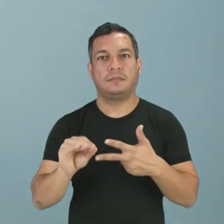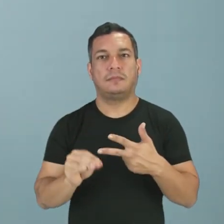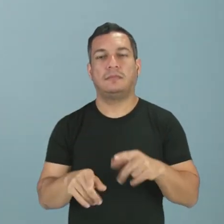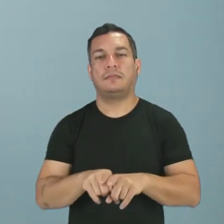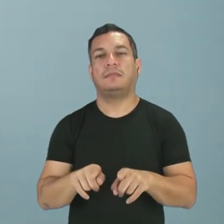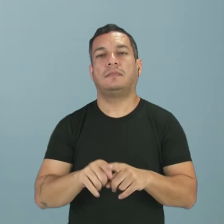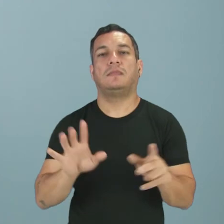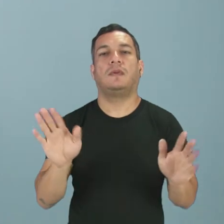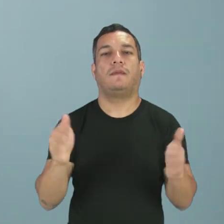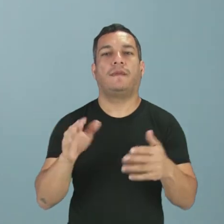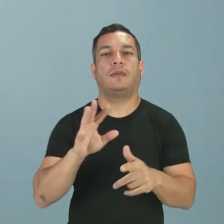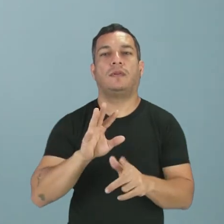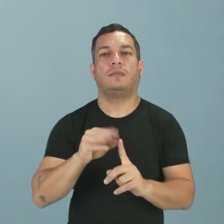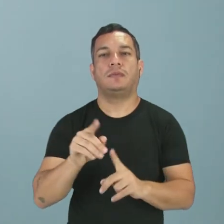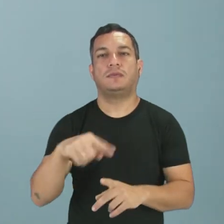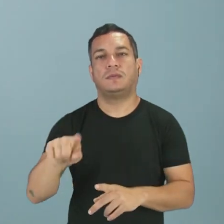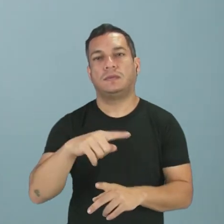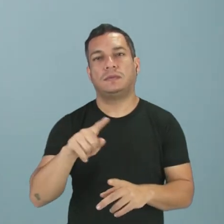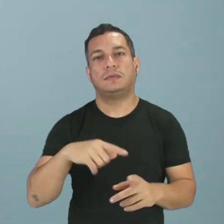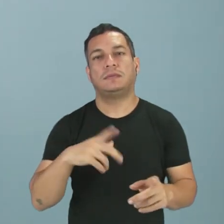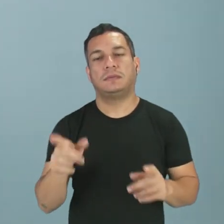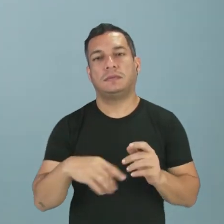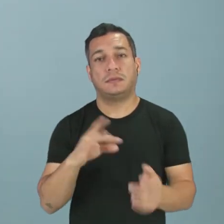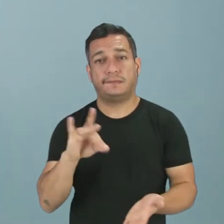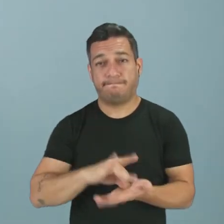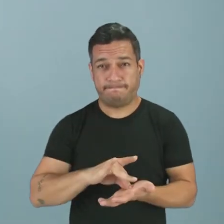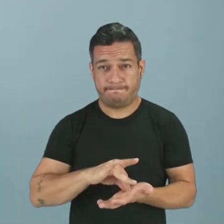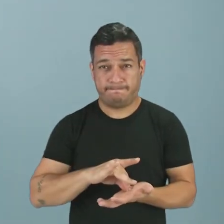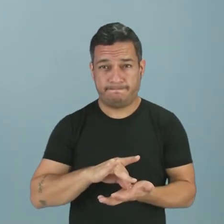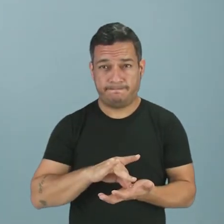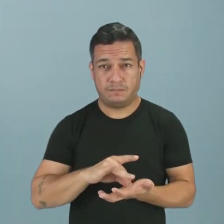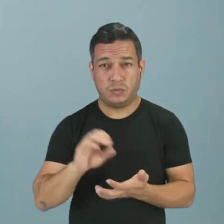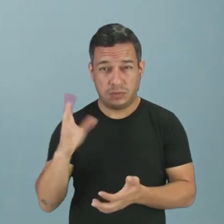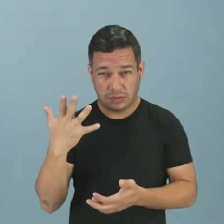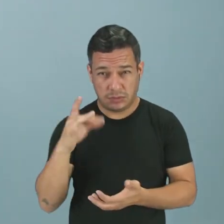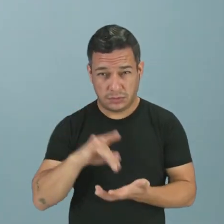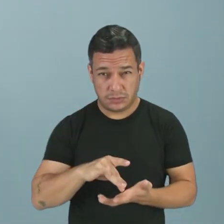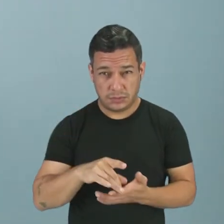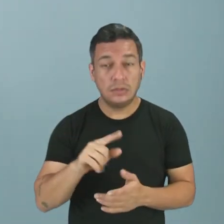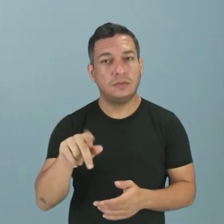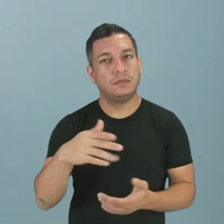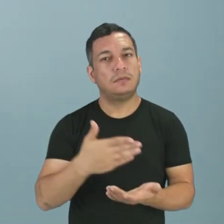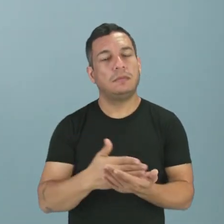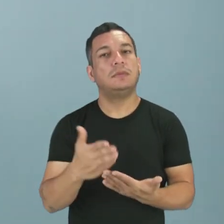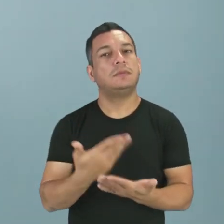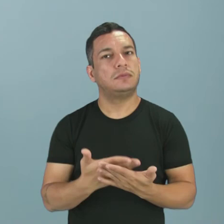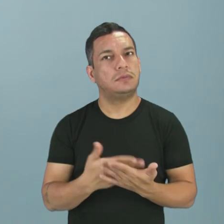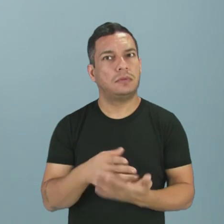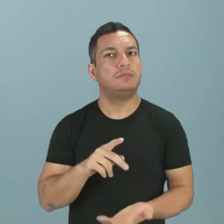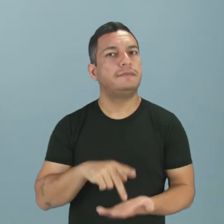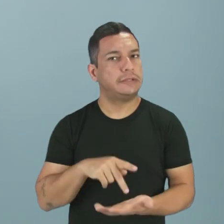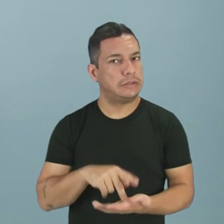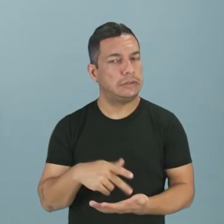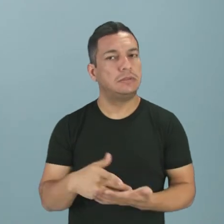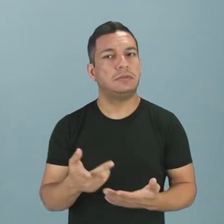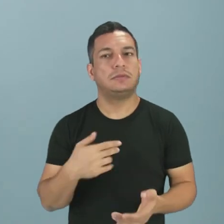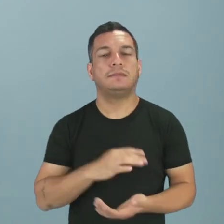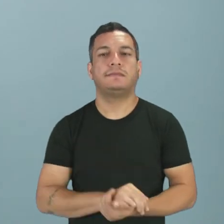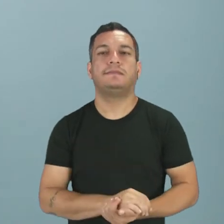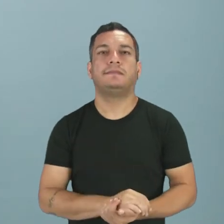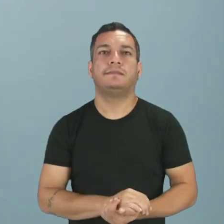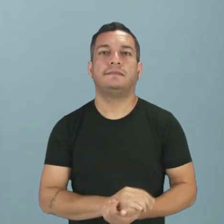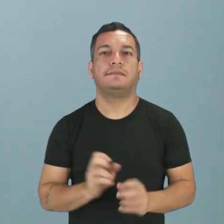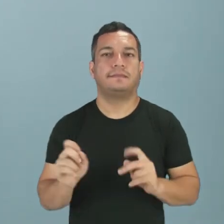foquem nos objetivos de vocês. Eles só serão concretizados se vocês começarem a estudar, a correr atrás